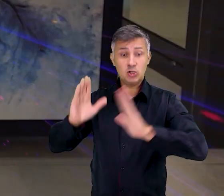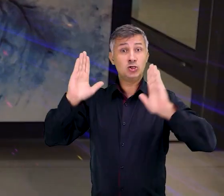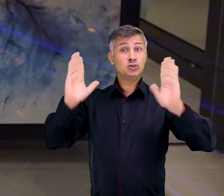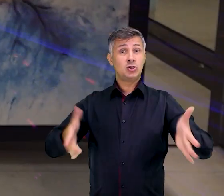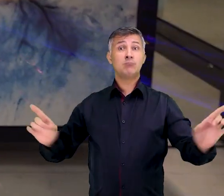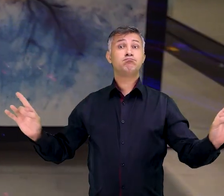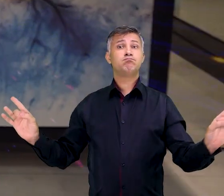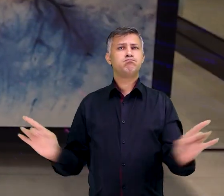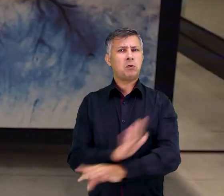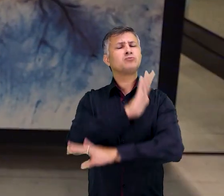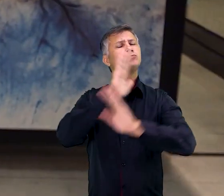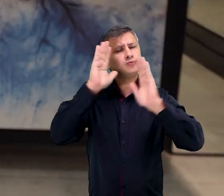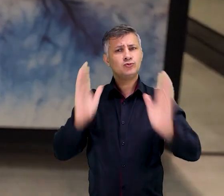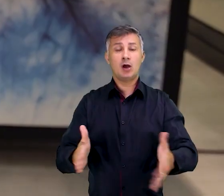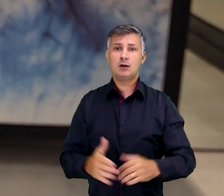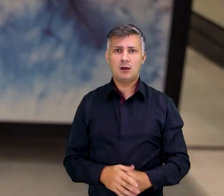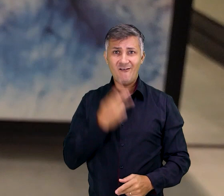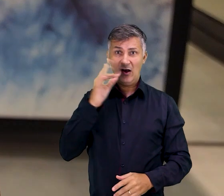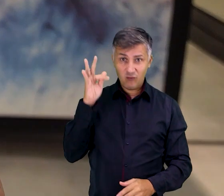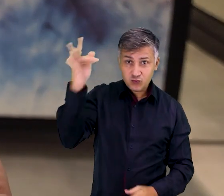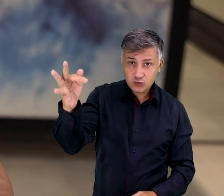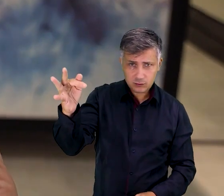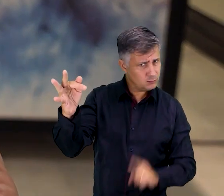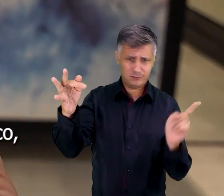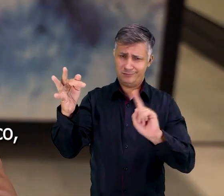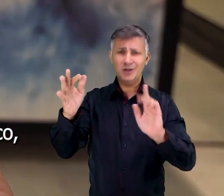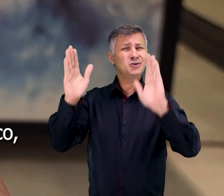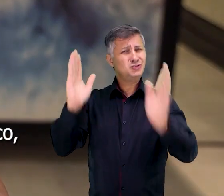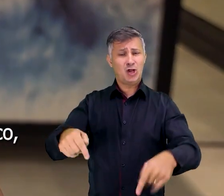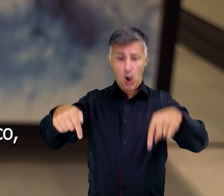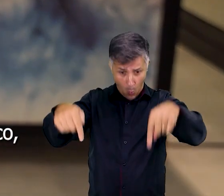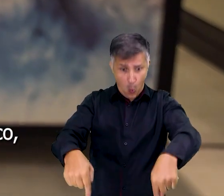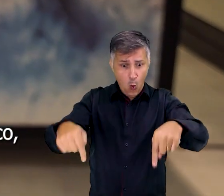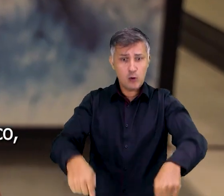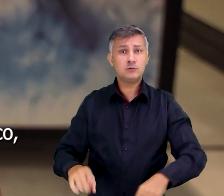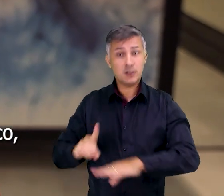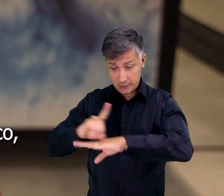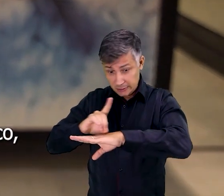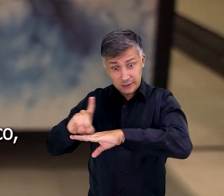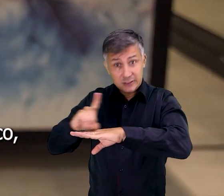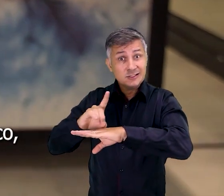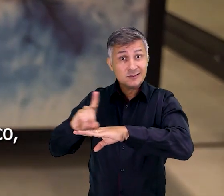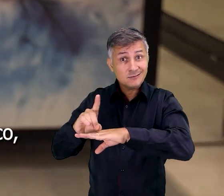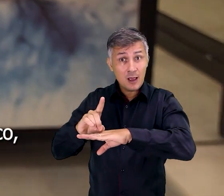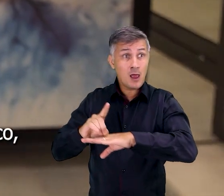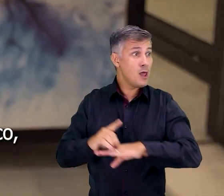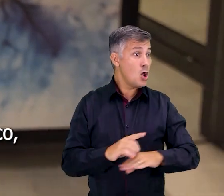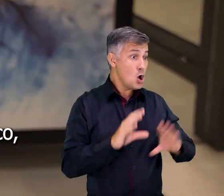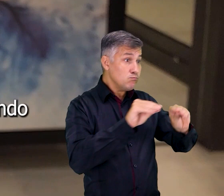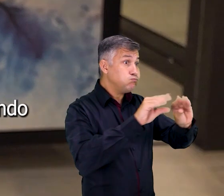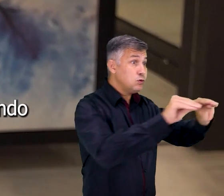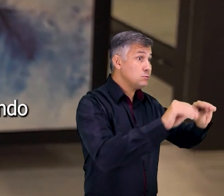digitalismo já é. Não precisa se afirmar no futuro. O digitalismo marca o início de uma era de libertação do mundo